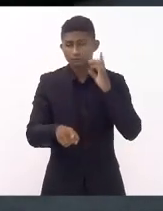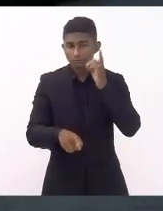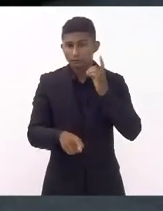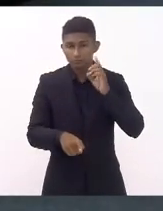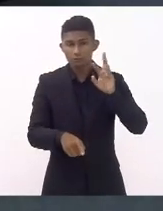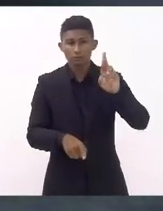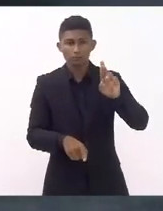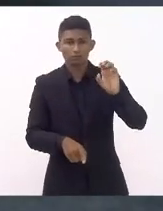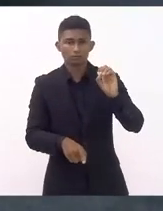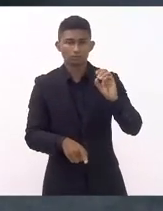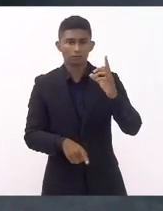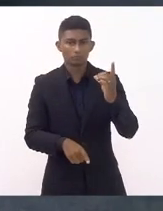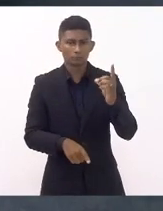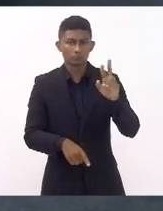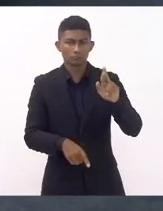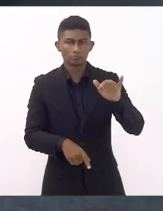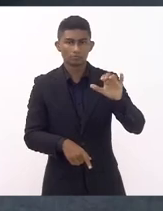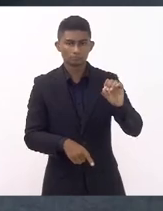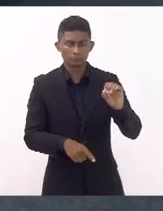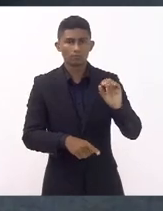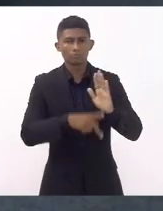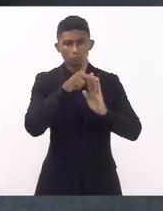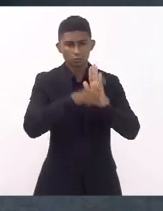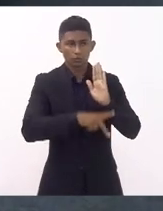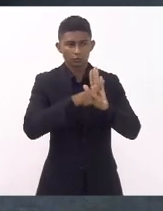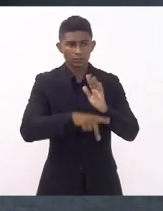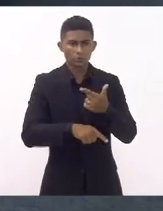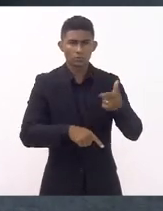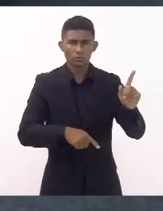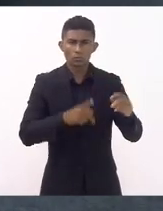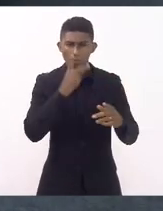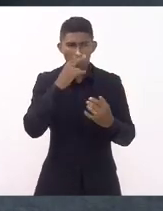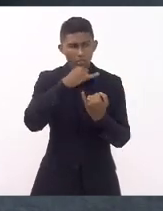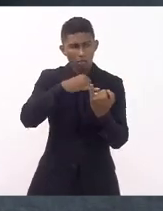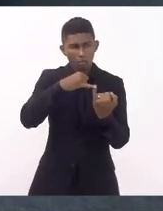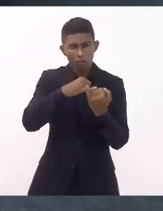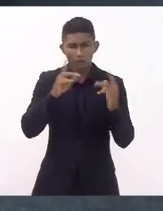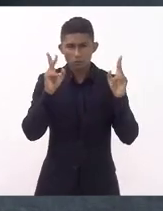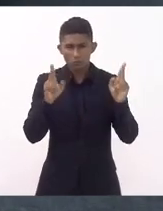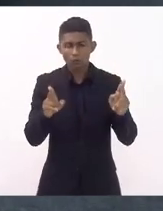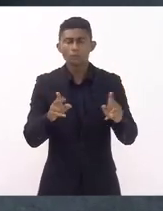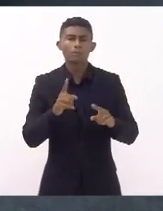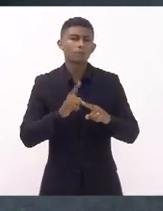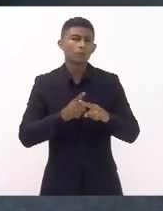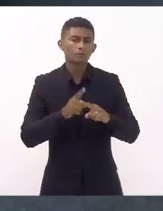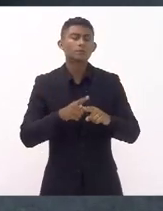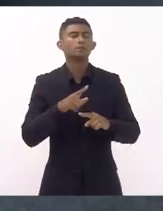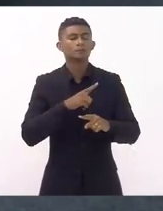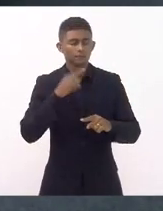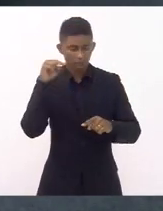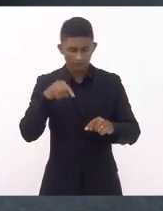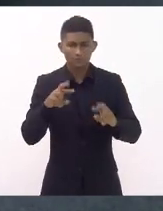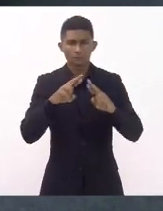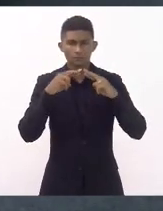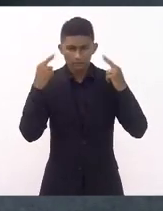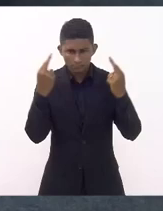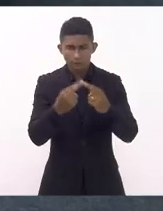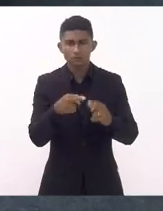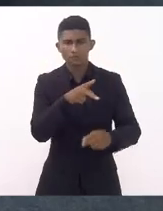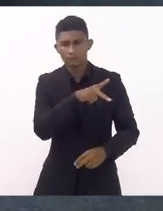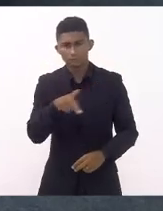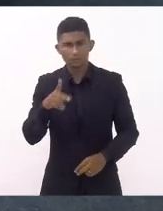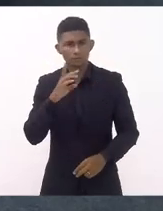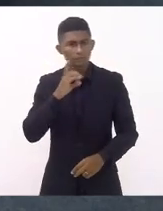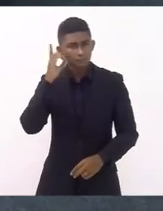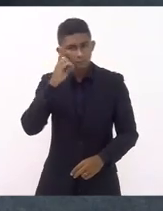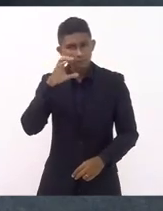projeto correlato abrangente, enfim, fruto de uma audiência pública produzida aqui, presidida pelo deputado Carlos